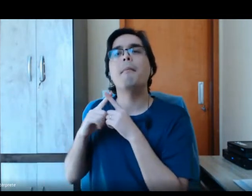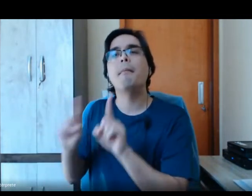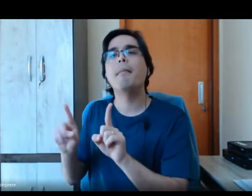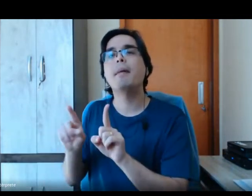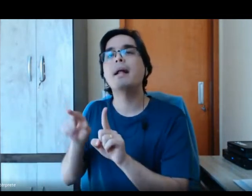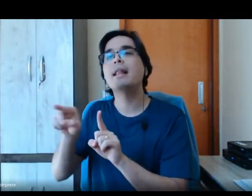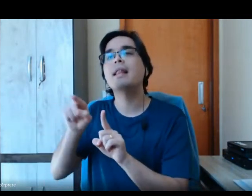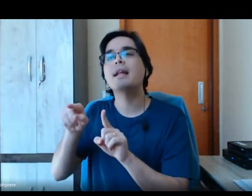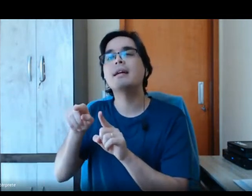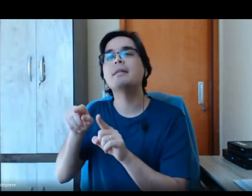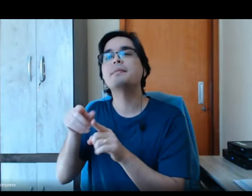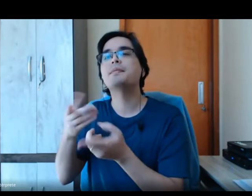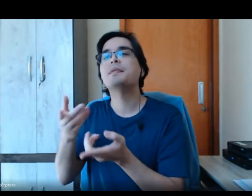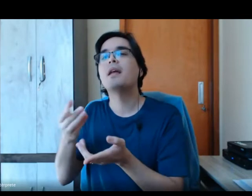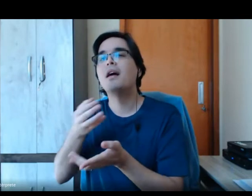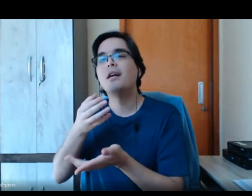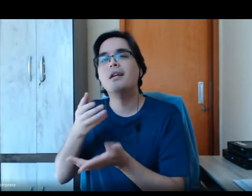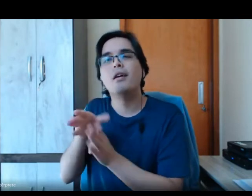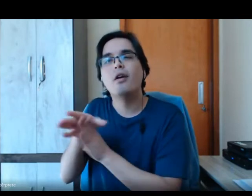pensando... Ah, desculpa.